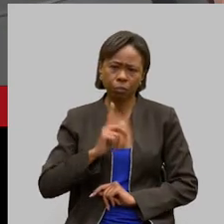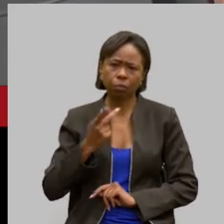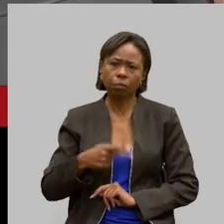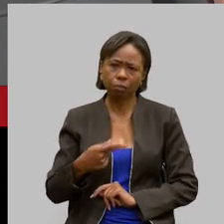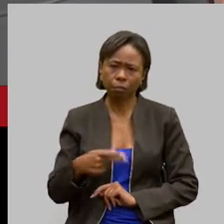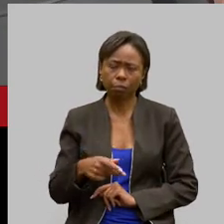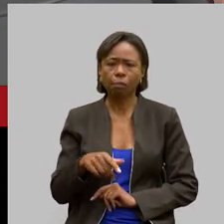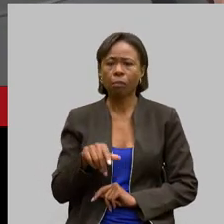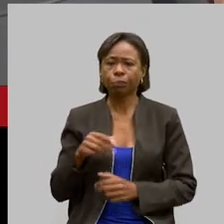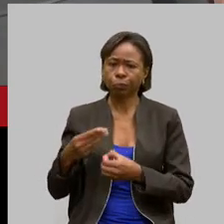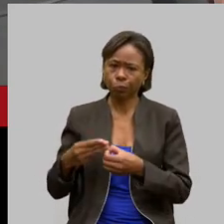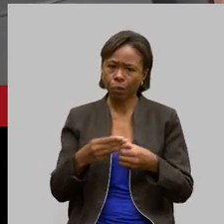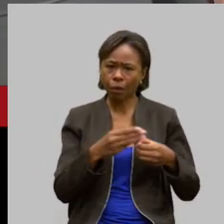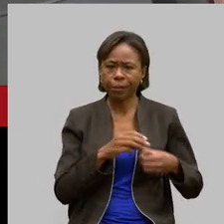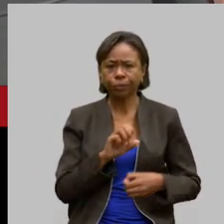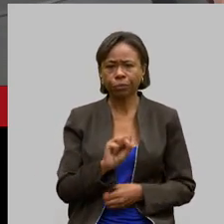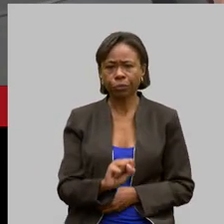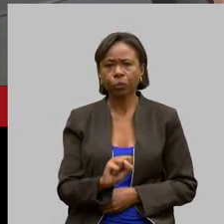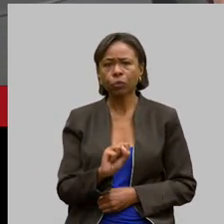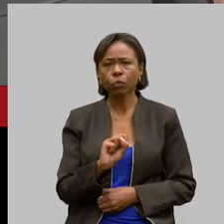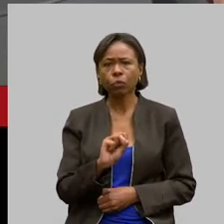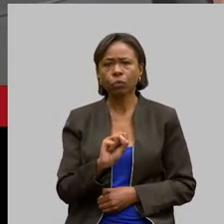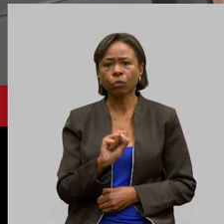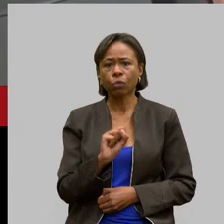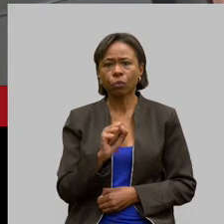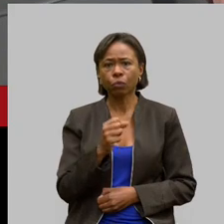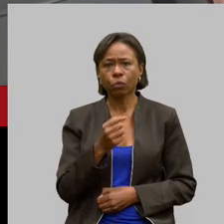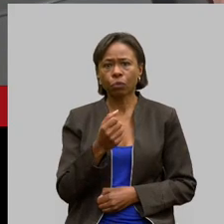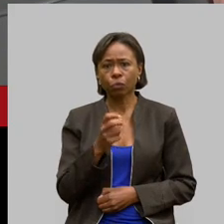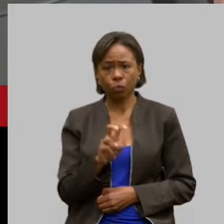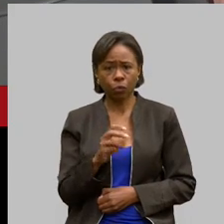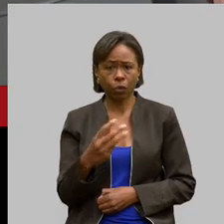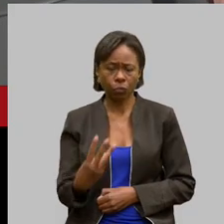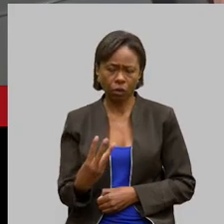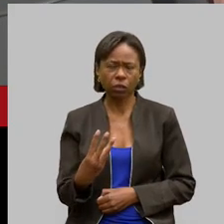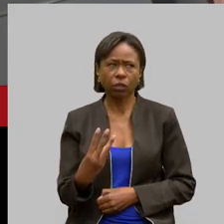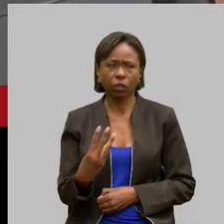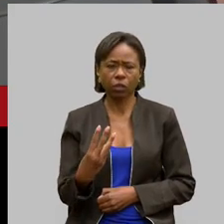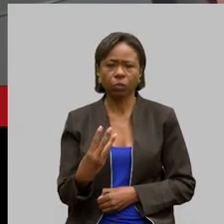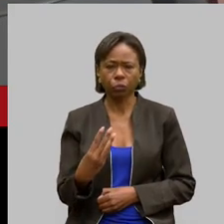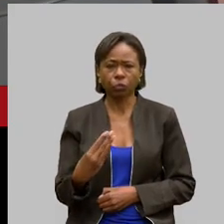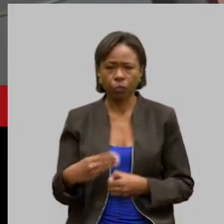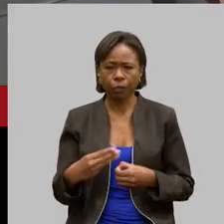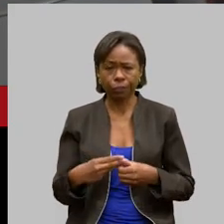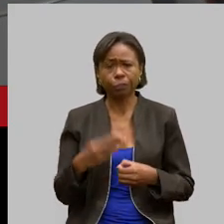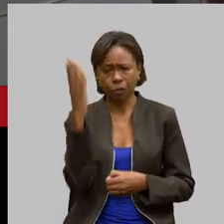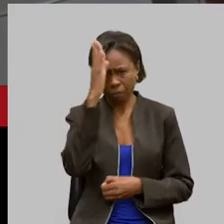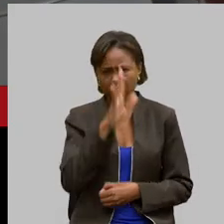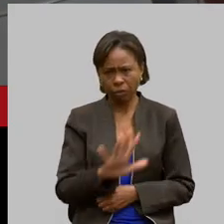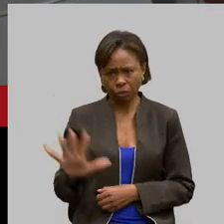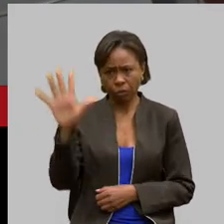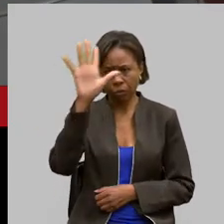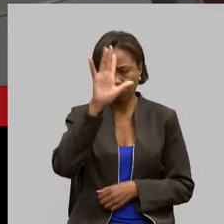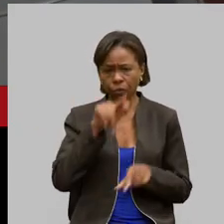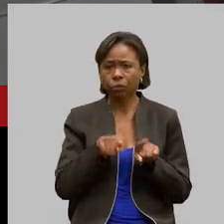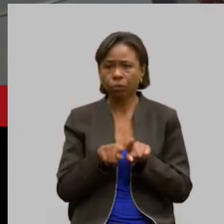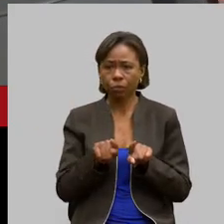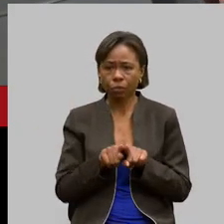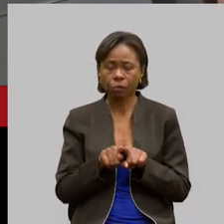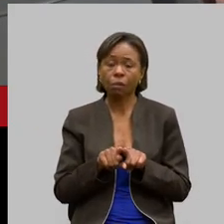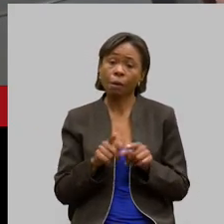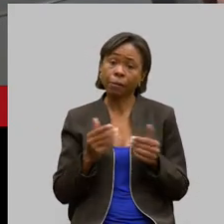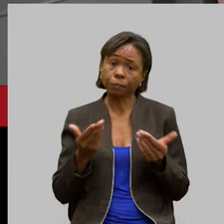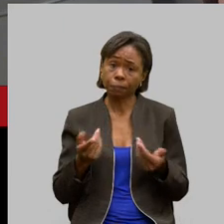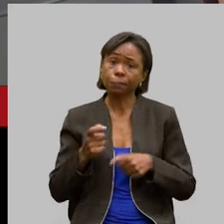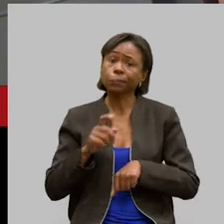nos 873 municípios Se não me engano e no Brasil também então estamos na